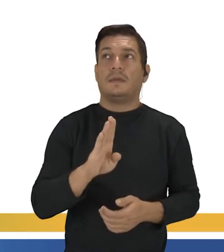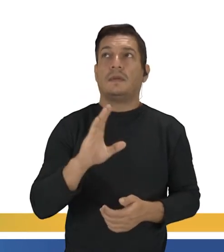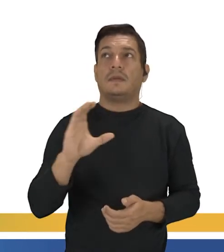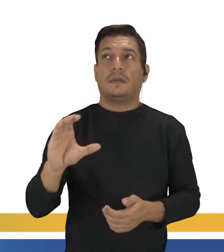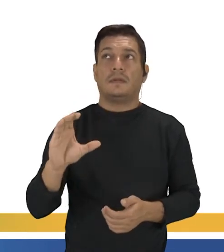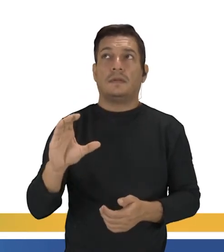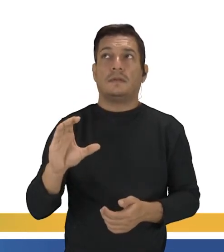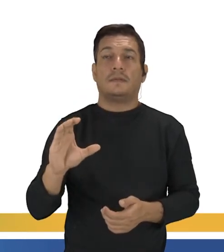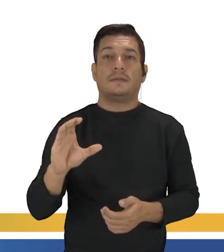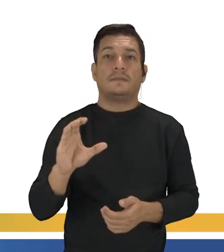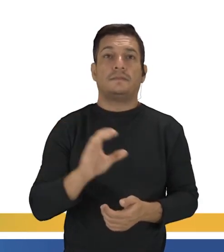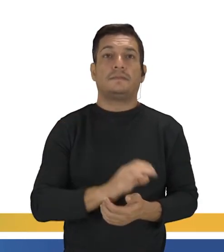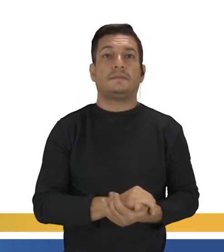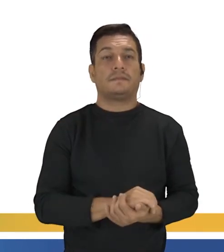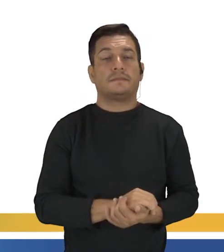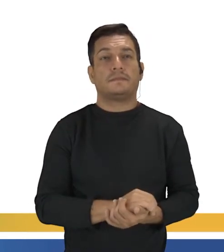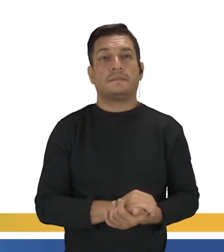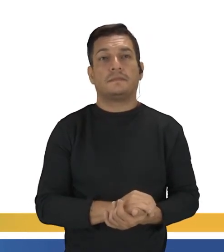aqui eu tenho C.